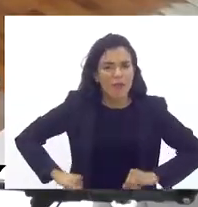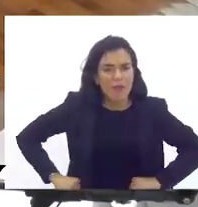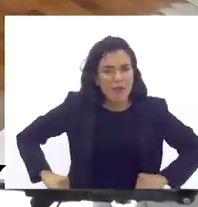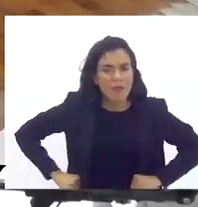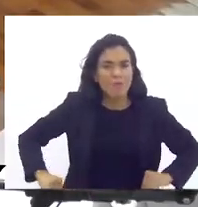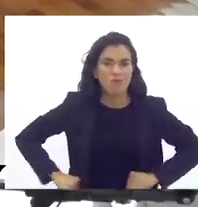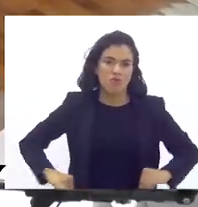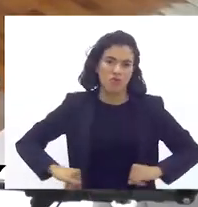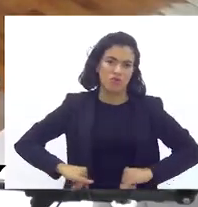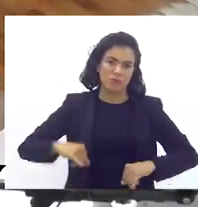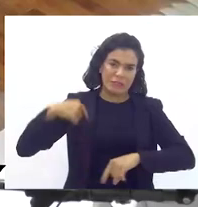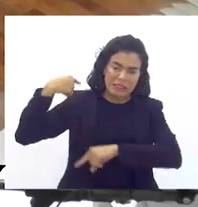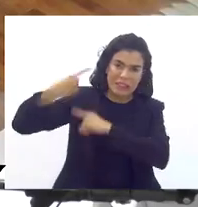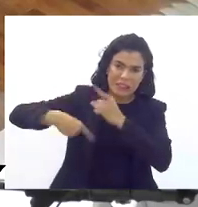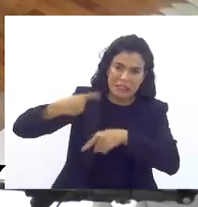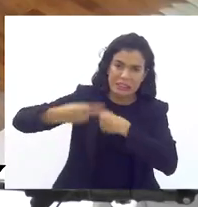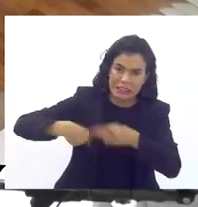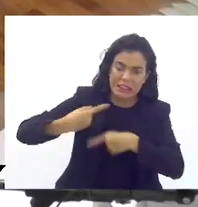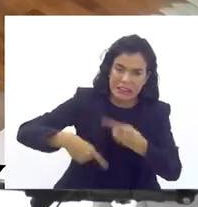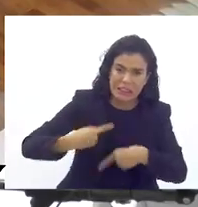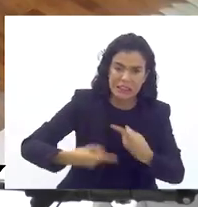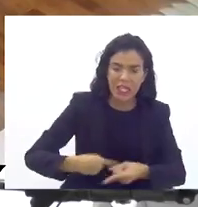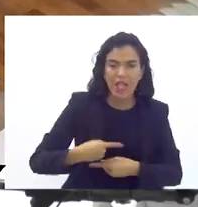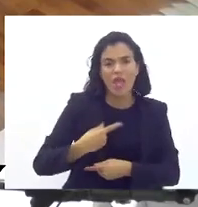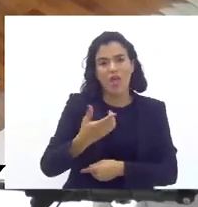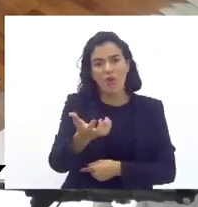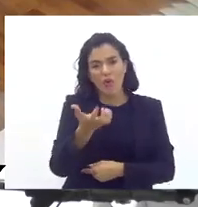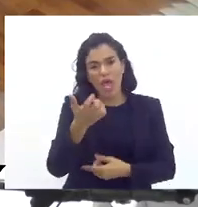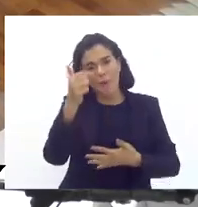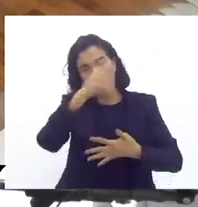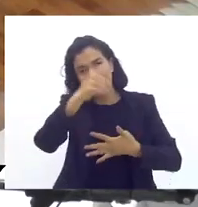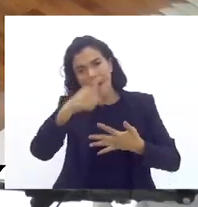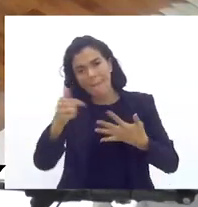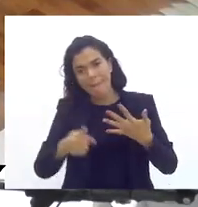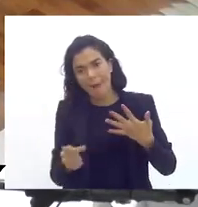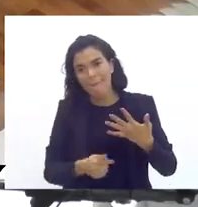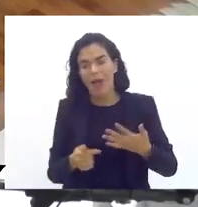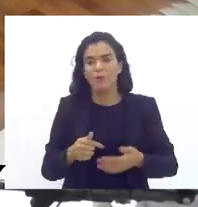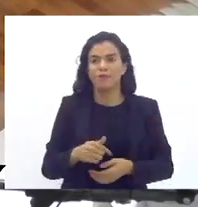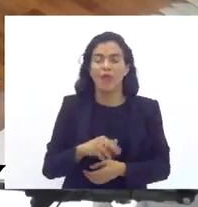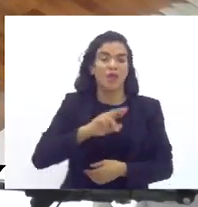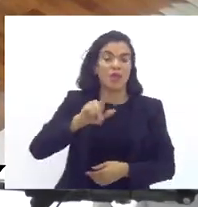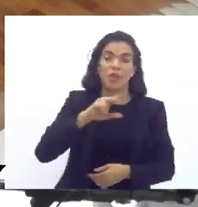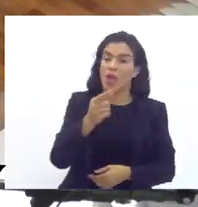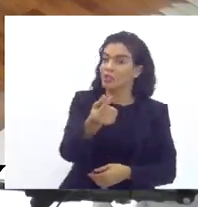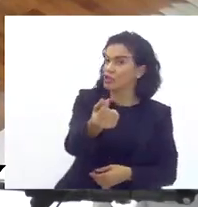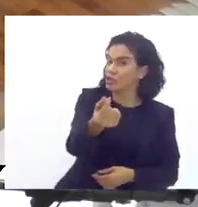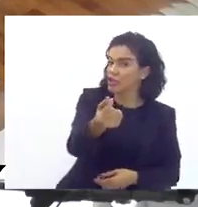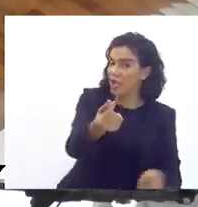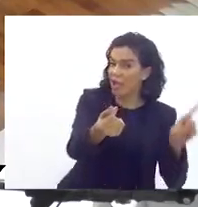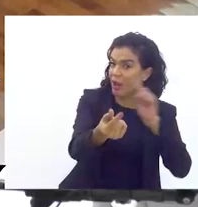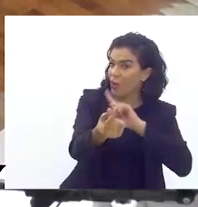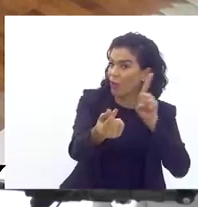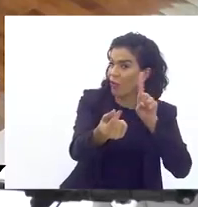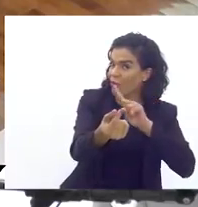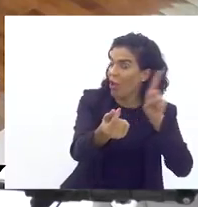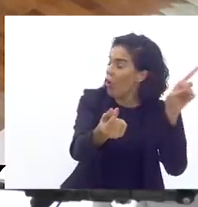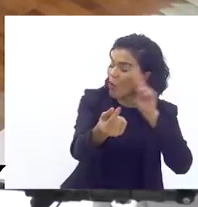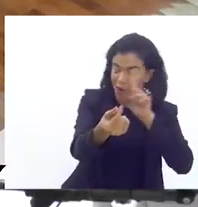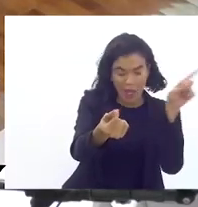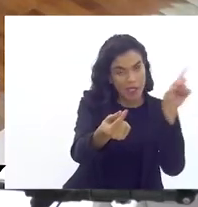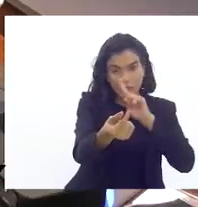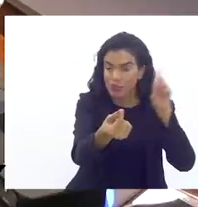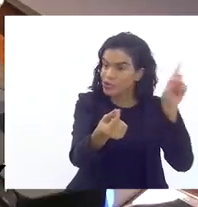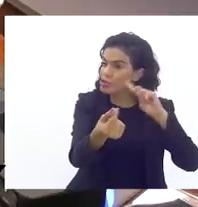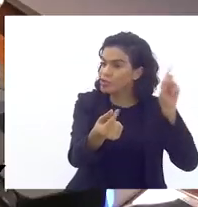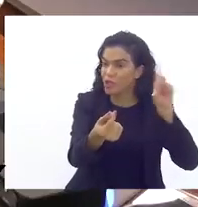é que temos que dizer para esse estado eu quero isso isso isso que não é dinheiro hein não é